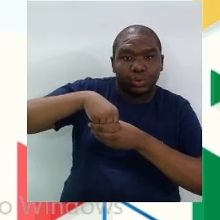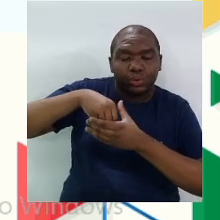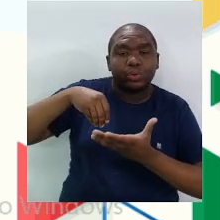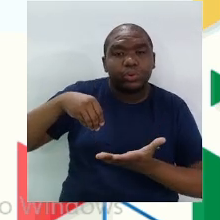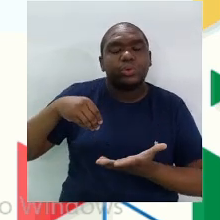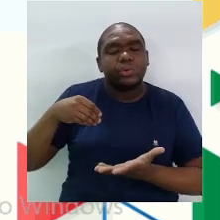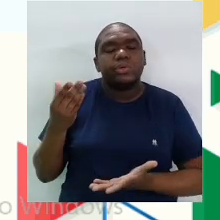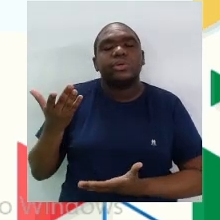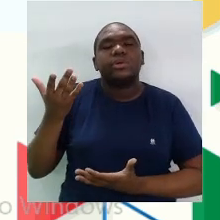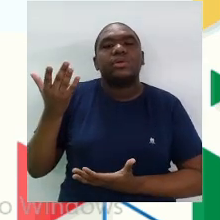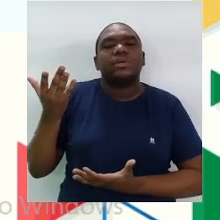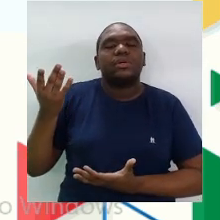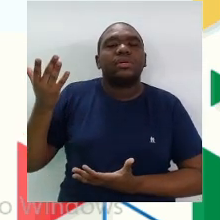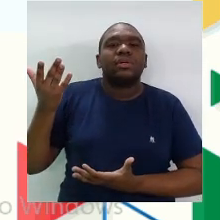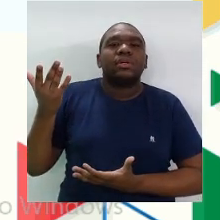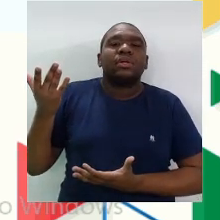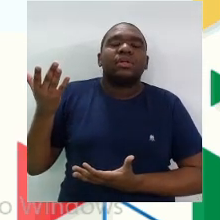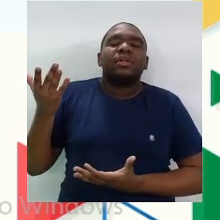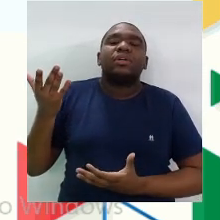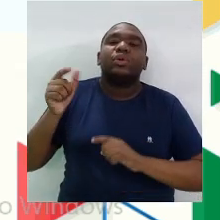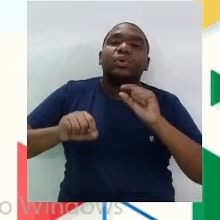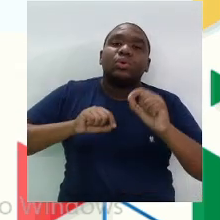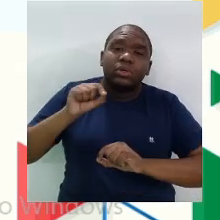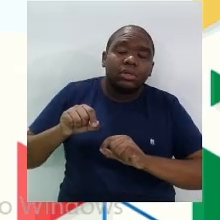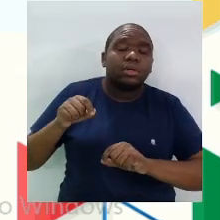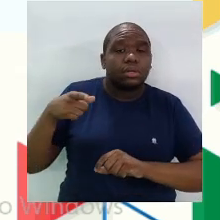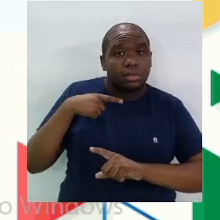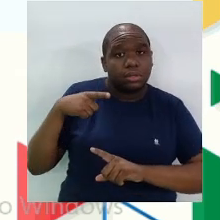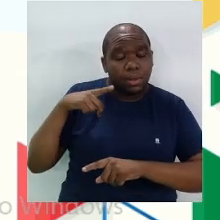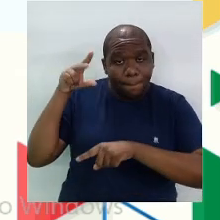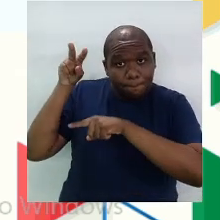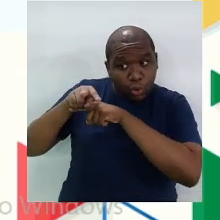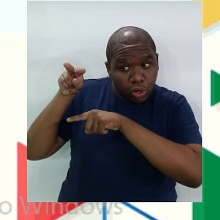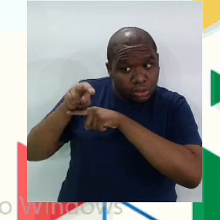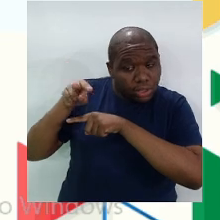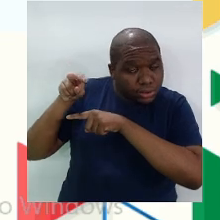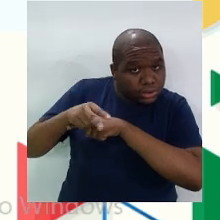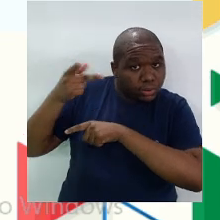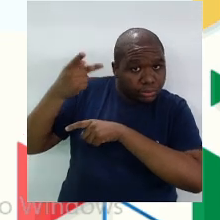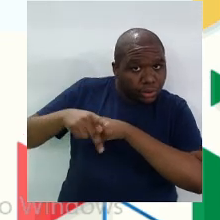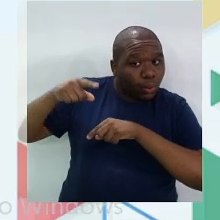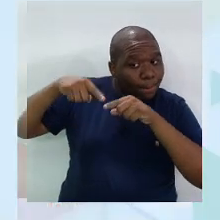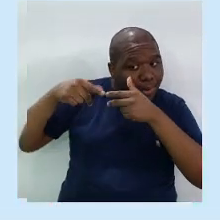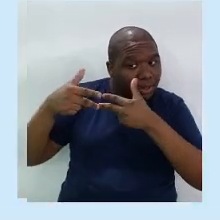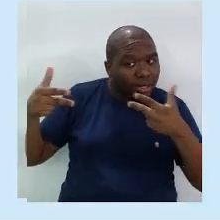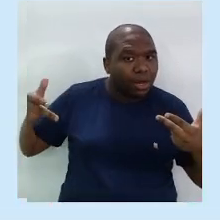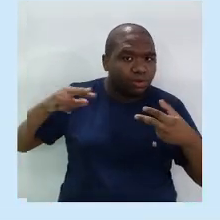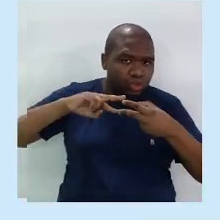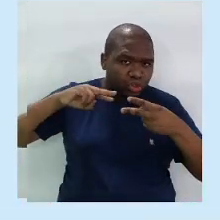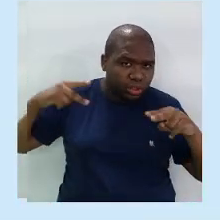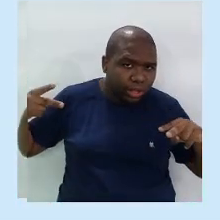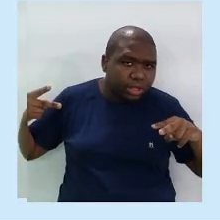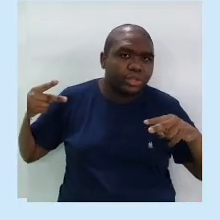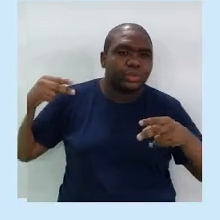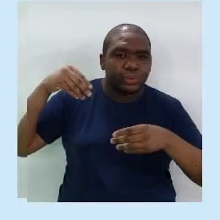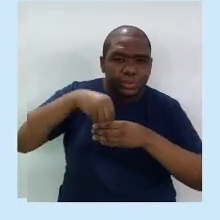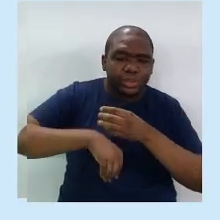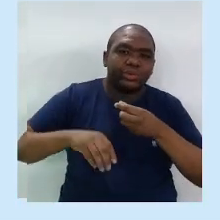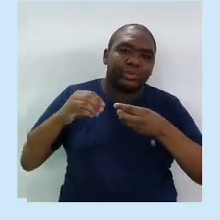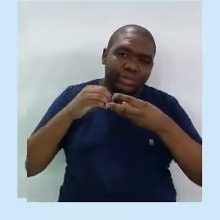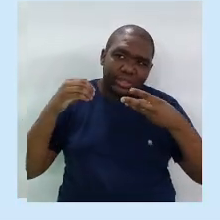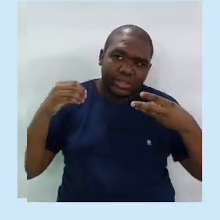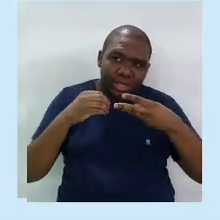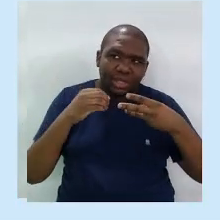possuindo, portanto, aí, uma proteção no seu material genético que